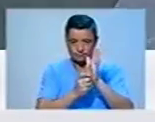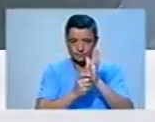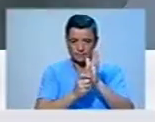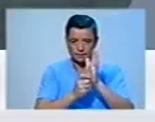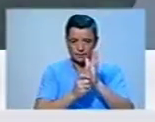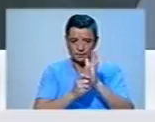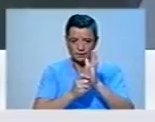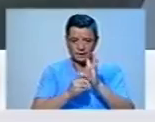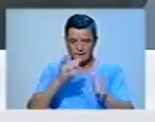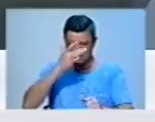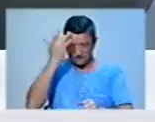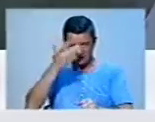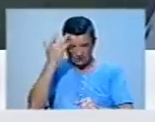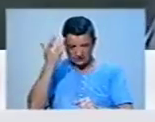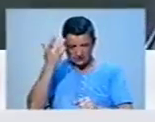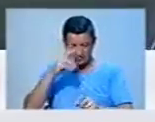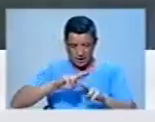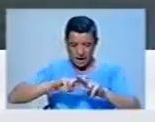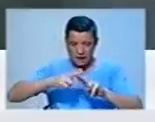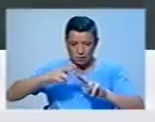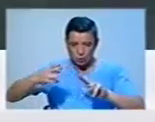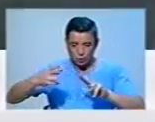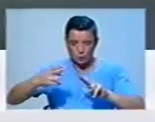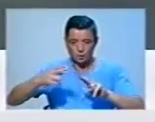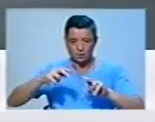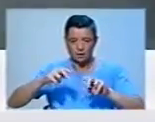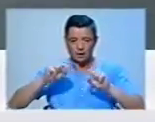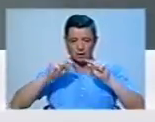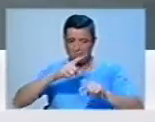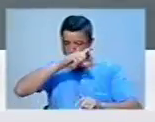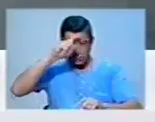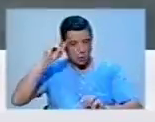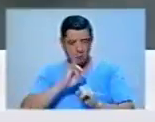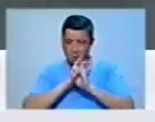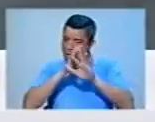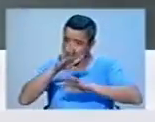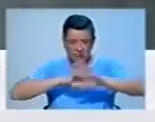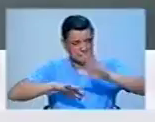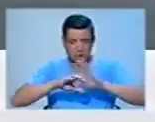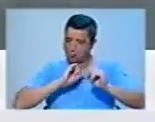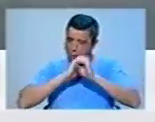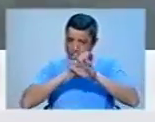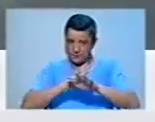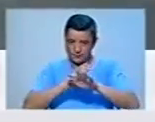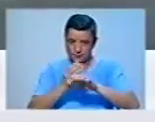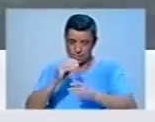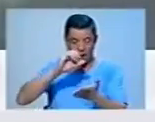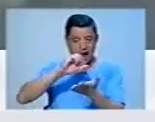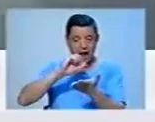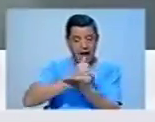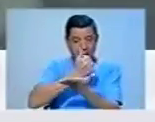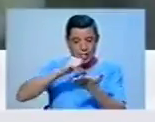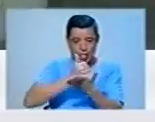recheio super fácil, com atum e que de certeza que não vai ter dificuldade em fazer. Vamos juntar o alho